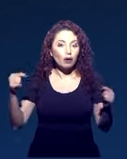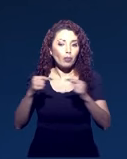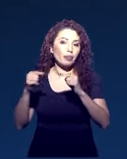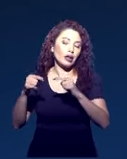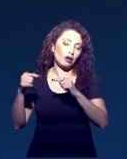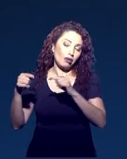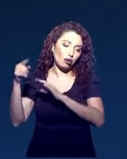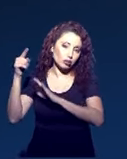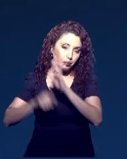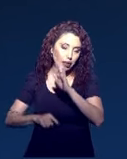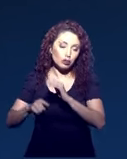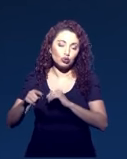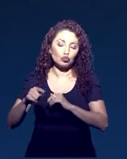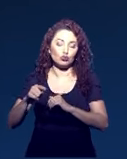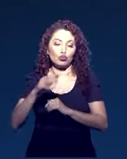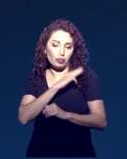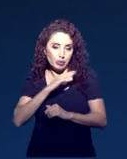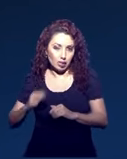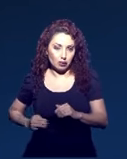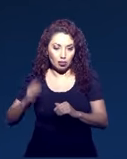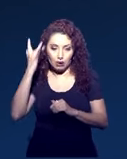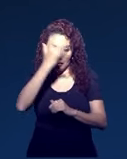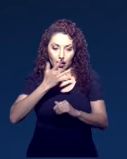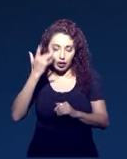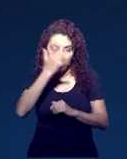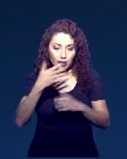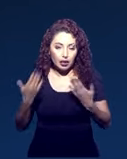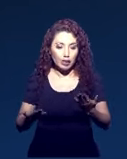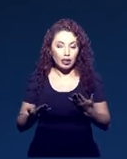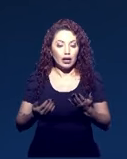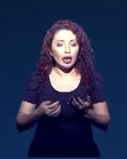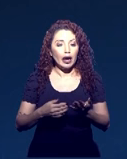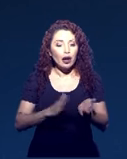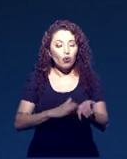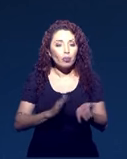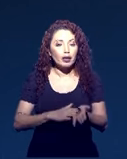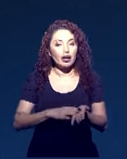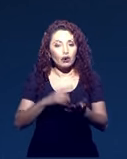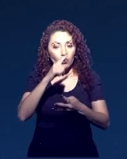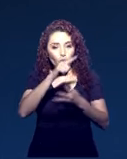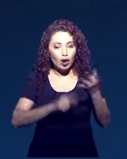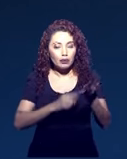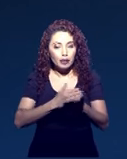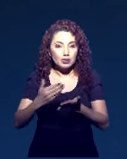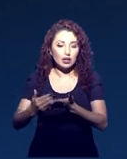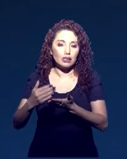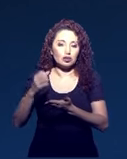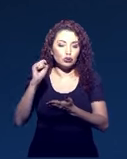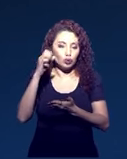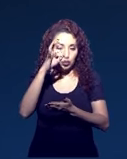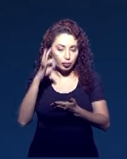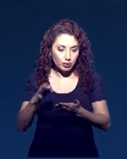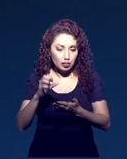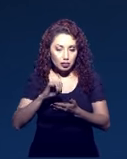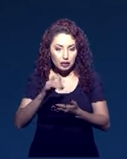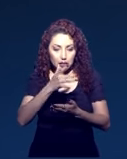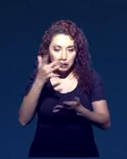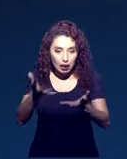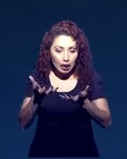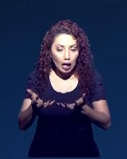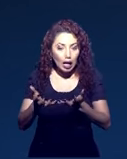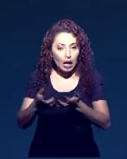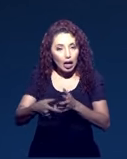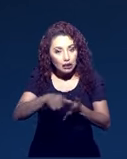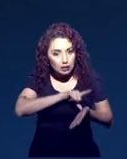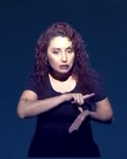hadad na Câmara a proposta é cobrar a primeira das quatro parcelas de 88% de quem quiser antecipar já agora